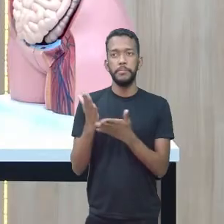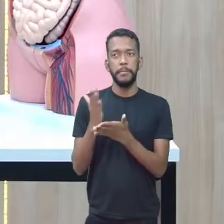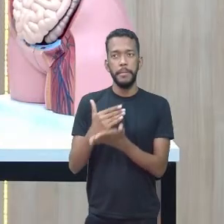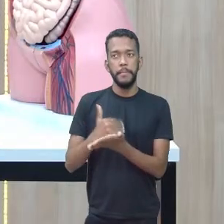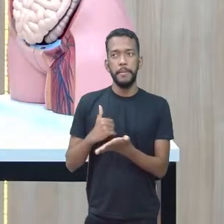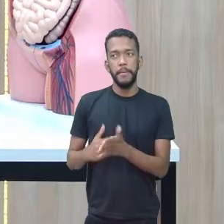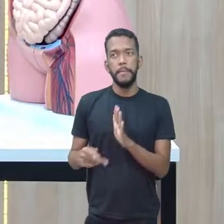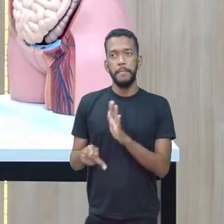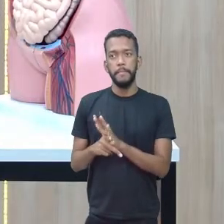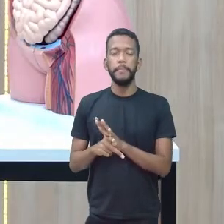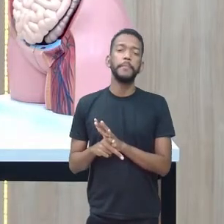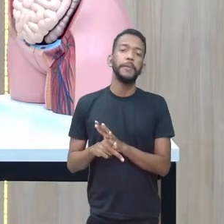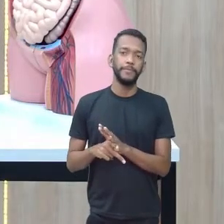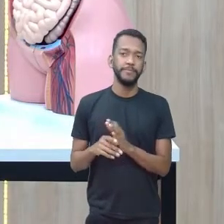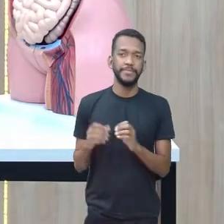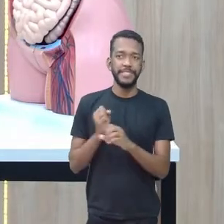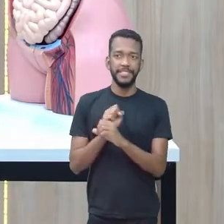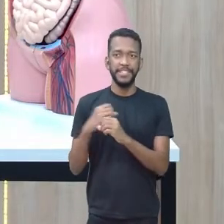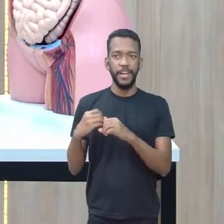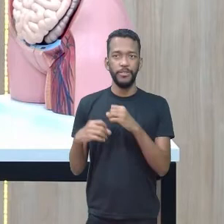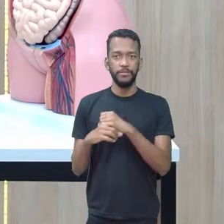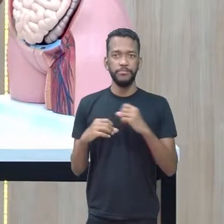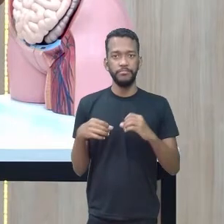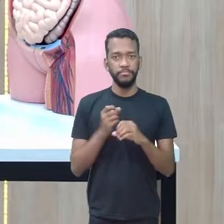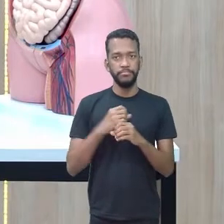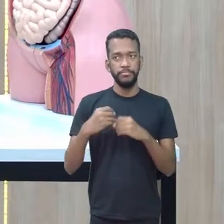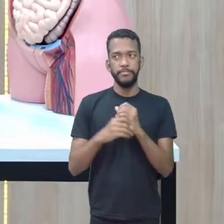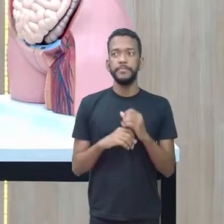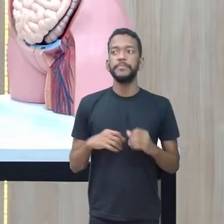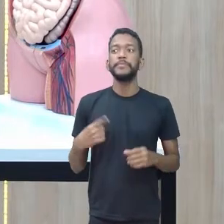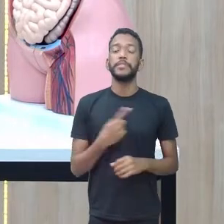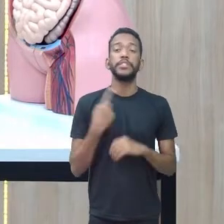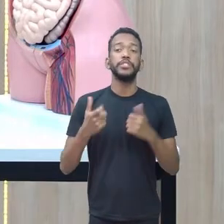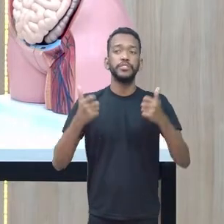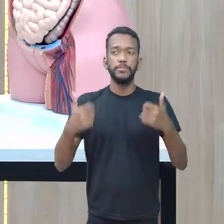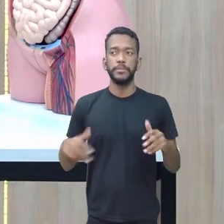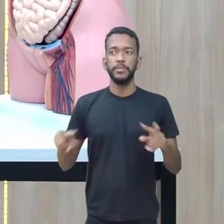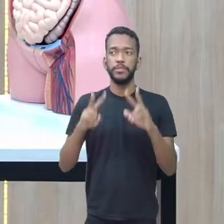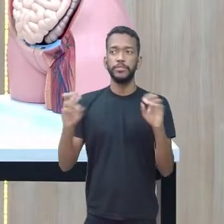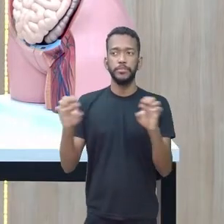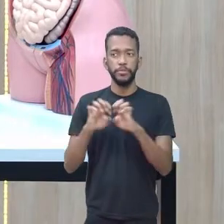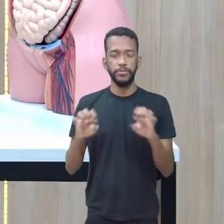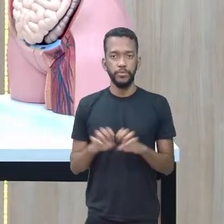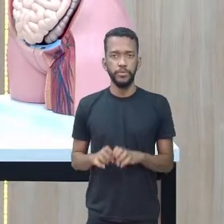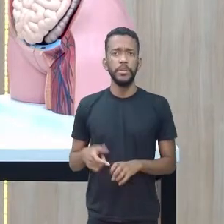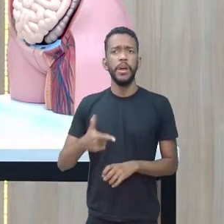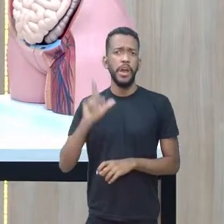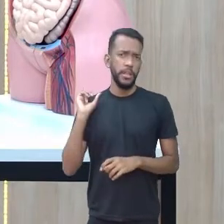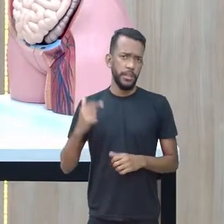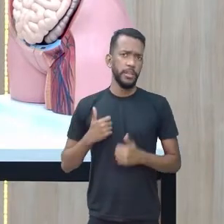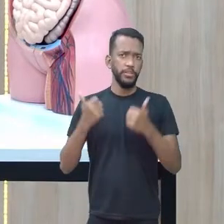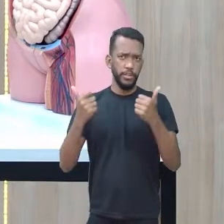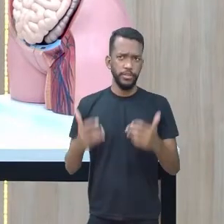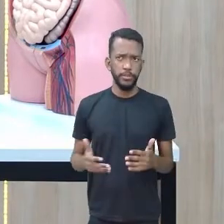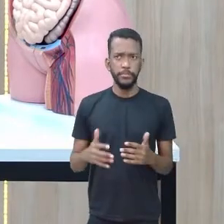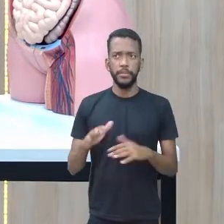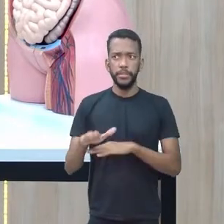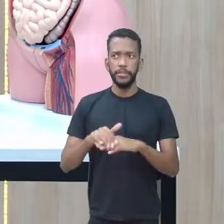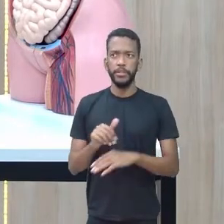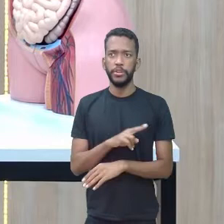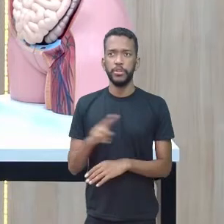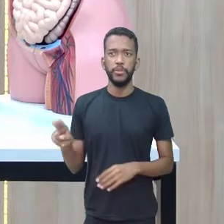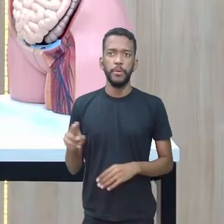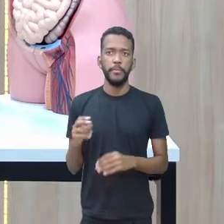isso? Como é esse fantástico, né? E como a gente está falando de estruturas, que antes eu chamei de partes da célula, eu